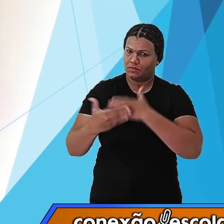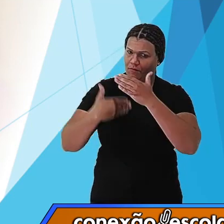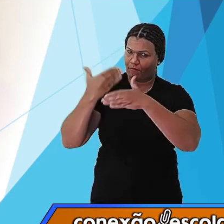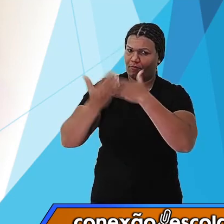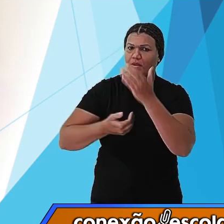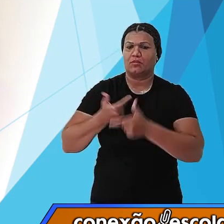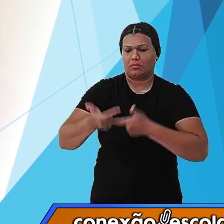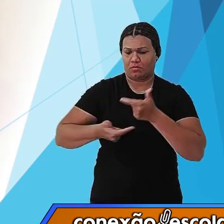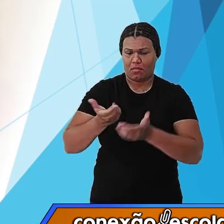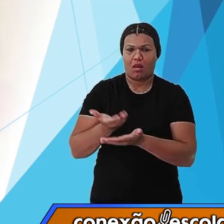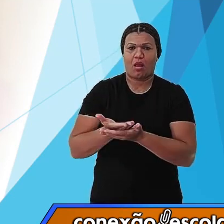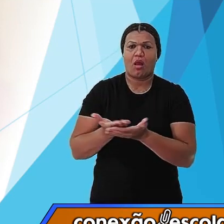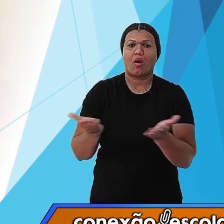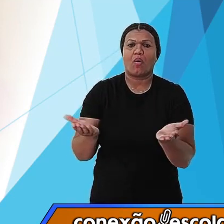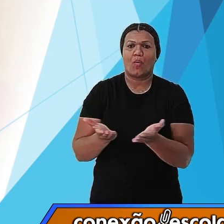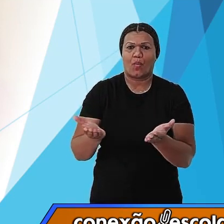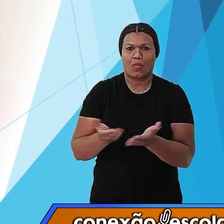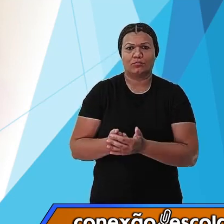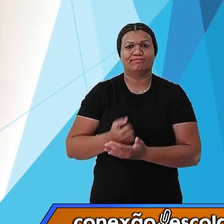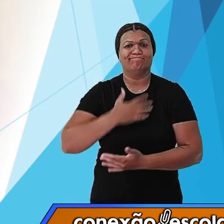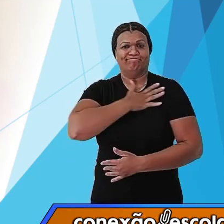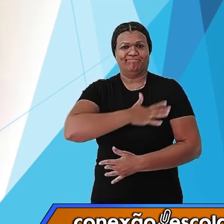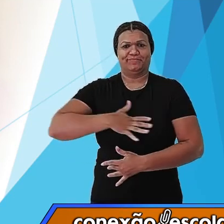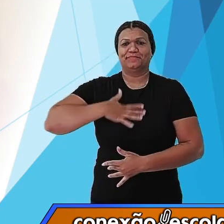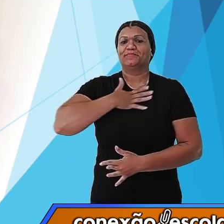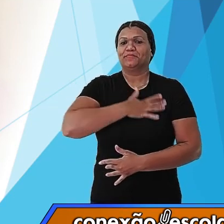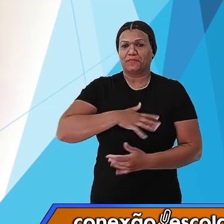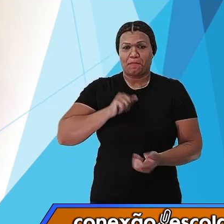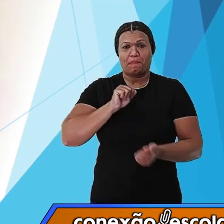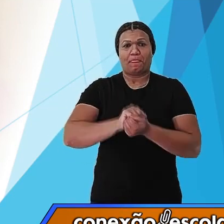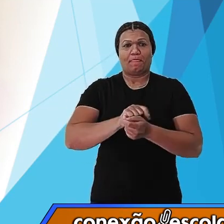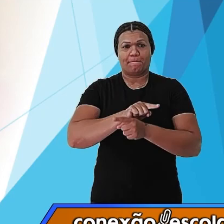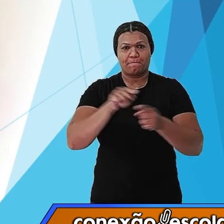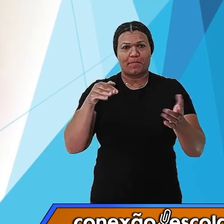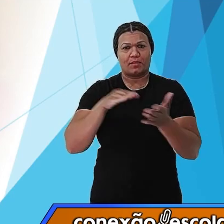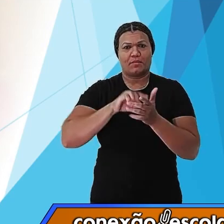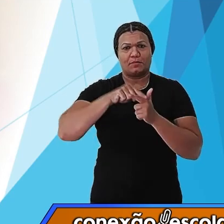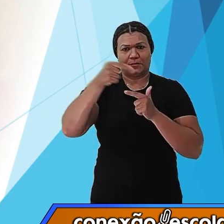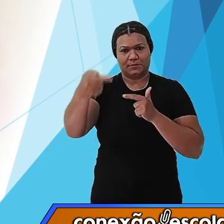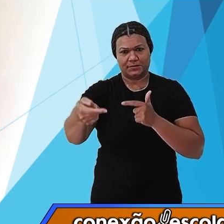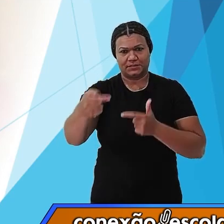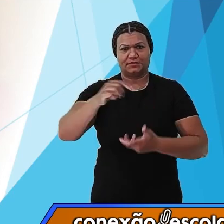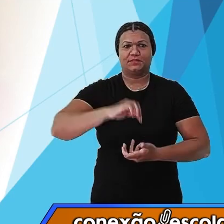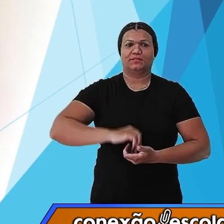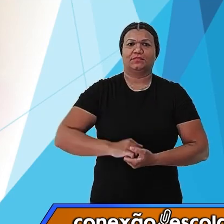desenvolvimento trabalhados na aula de hoje. Foi um prazer estar com vocês. Até a próxima.